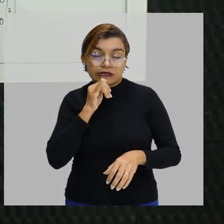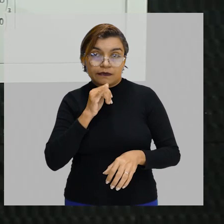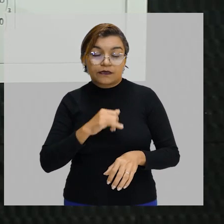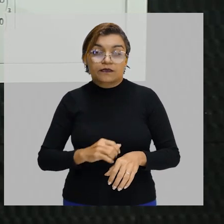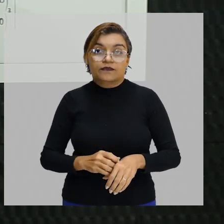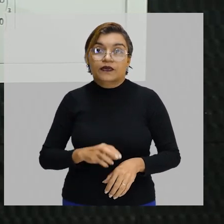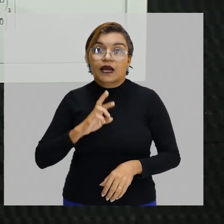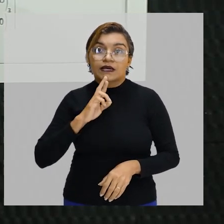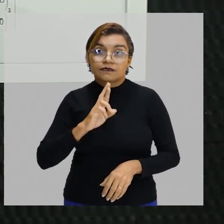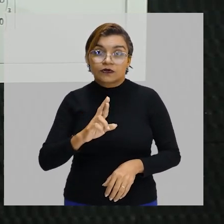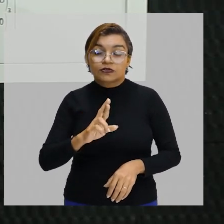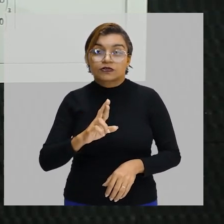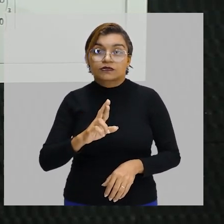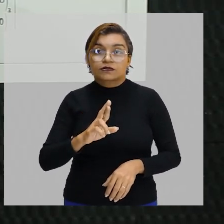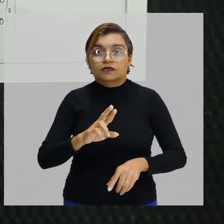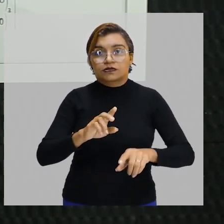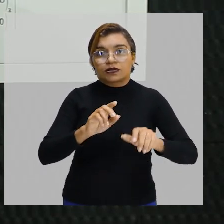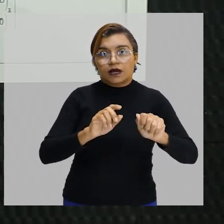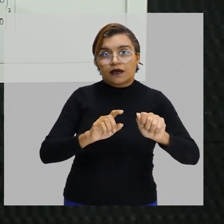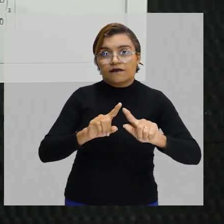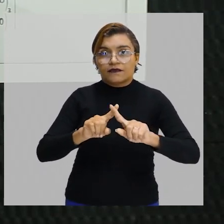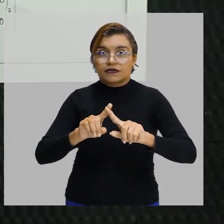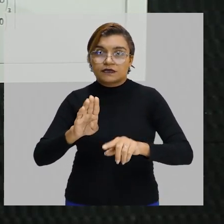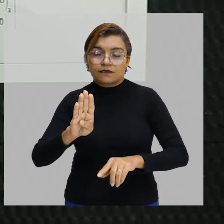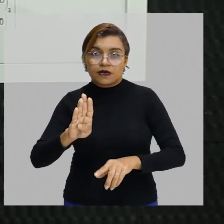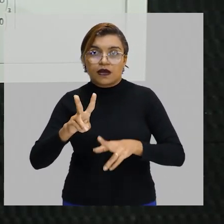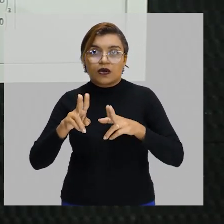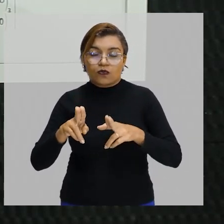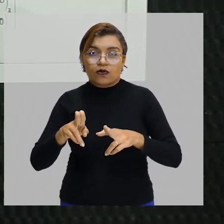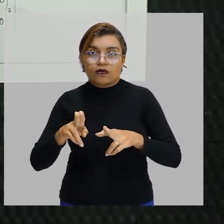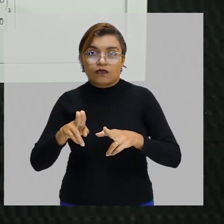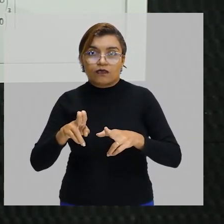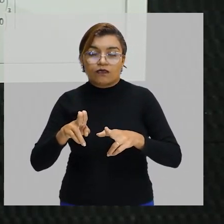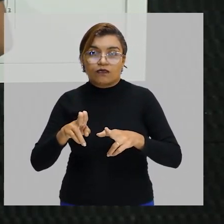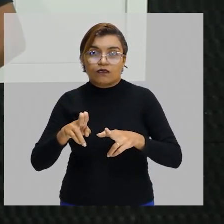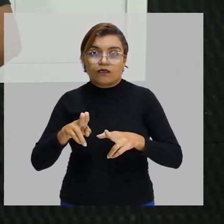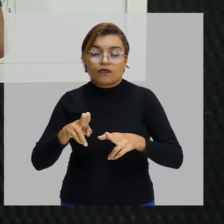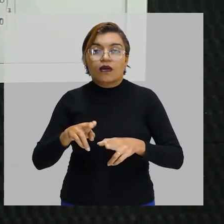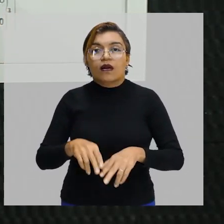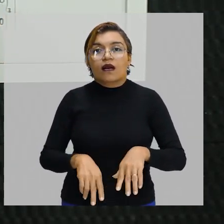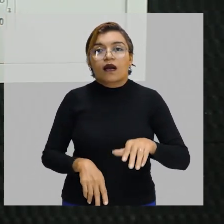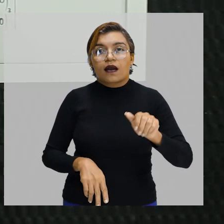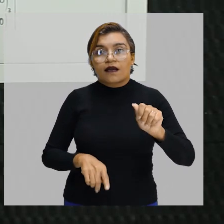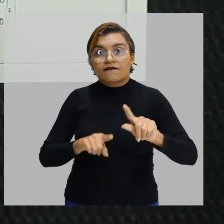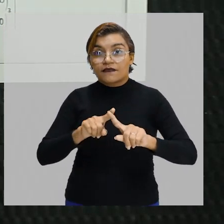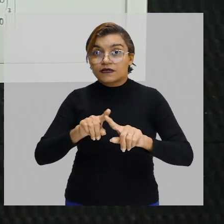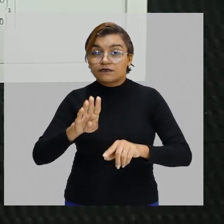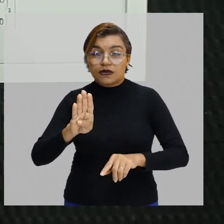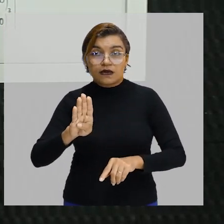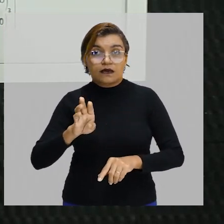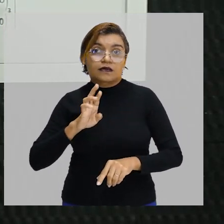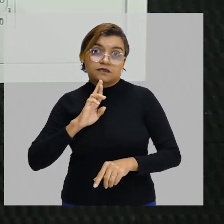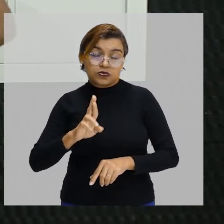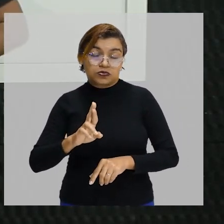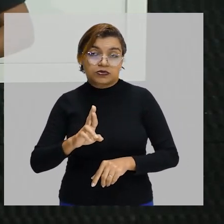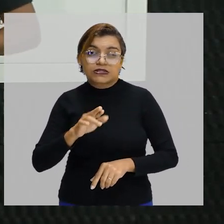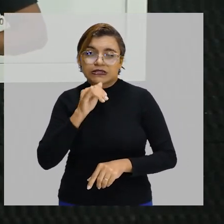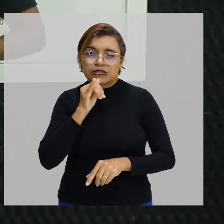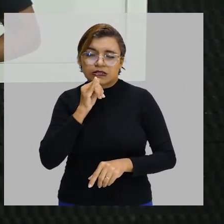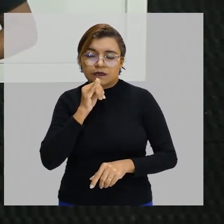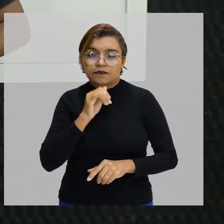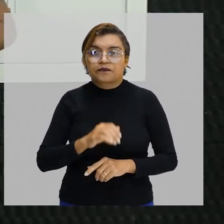B é igual ao determinante de A vezes o determinante de B. Como o processo de multiplicação de matriz